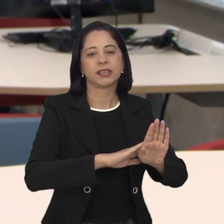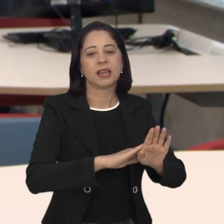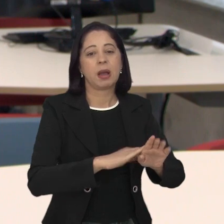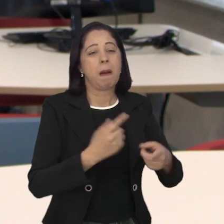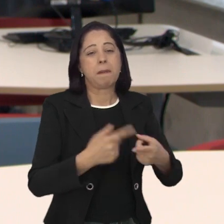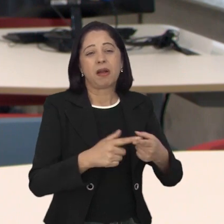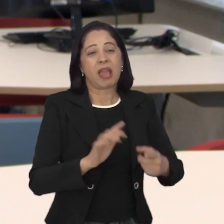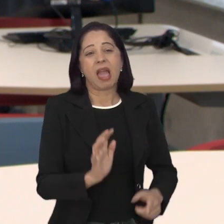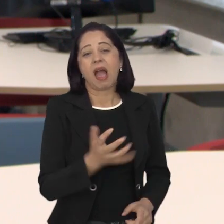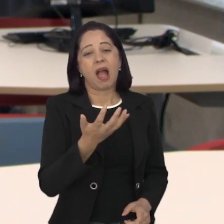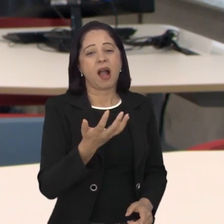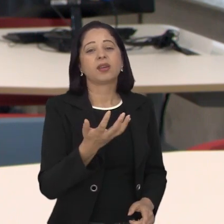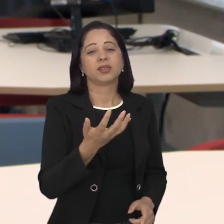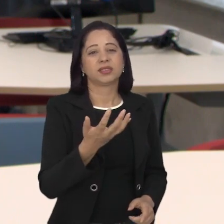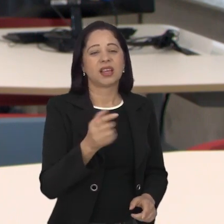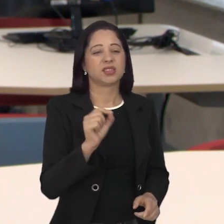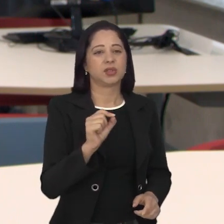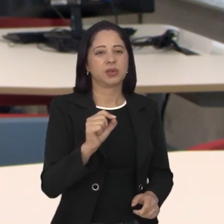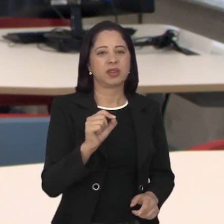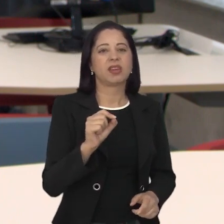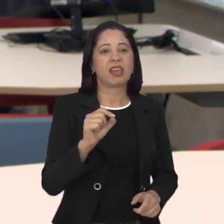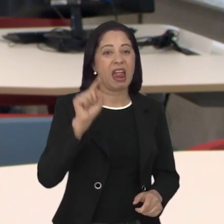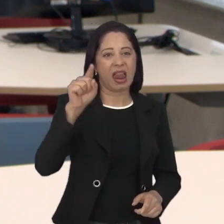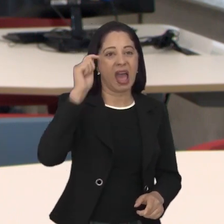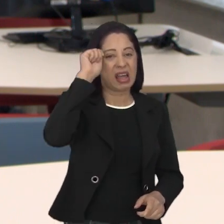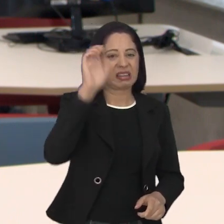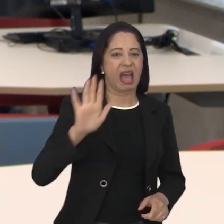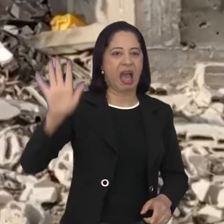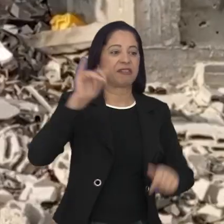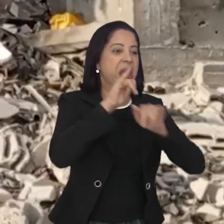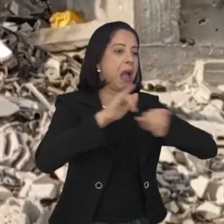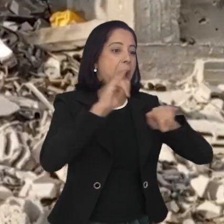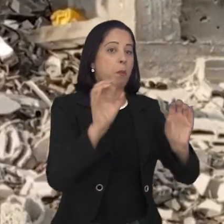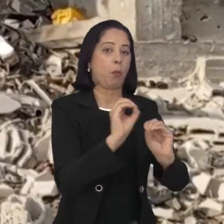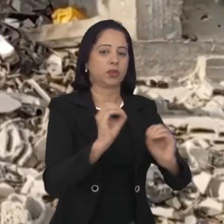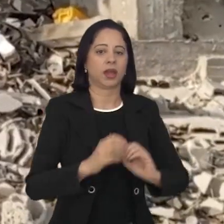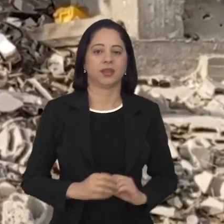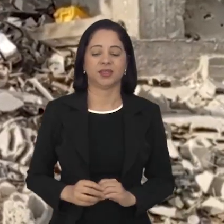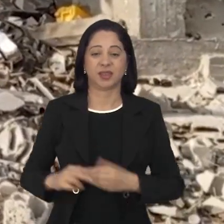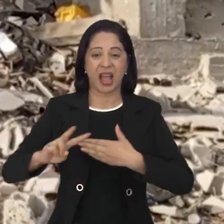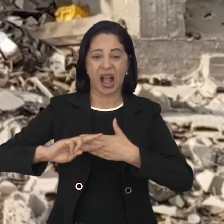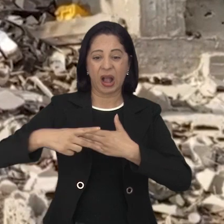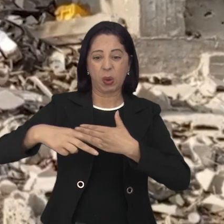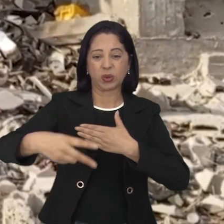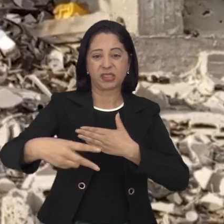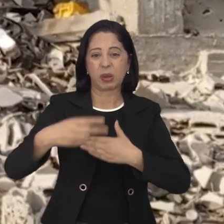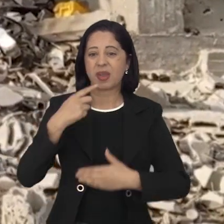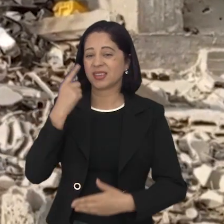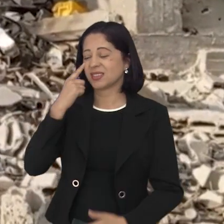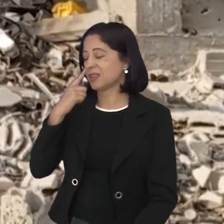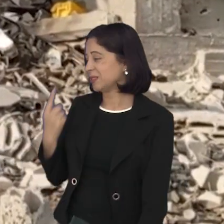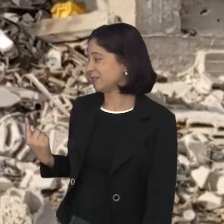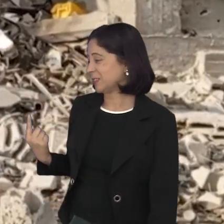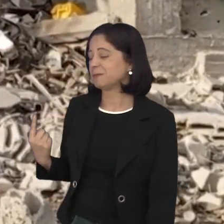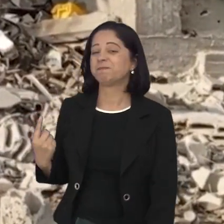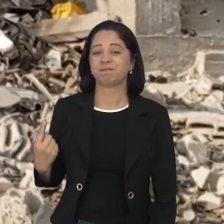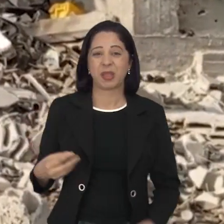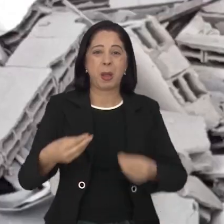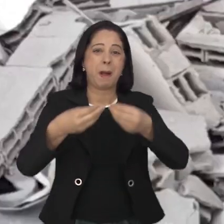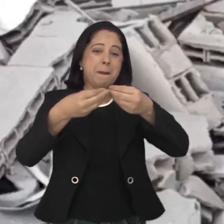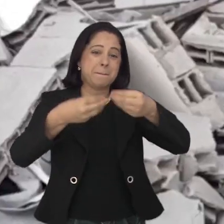acaba levando a um destaque menor para os conflitos na África as consequências desses conflitos são diretas e